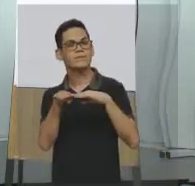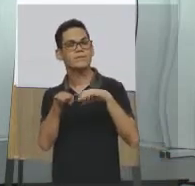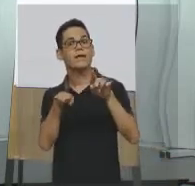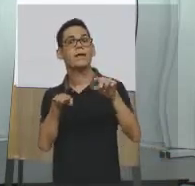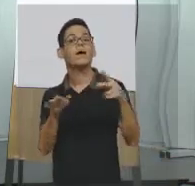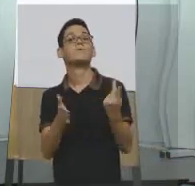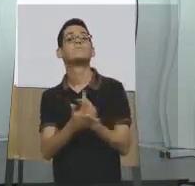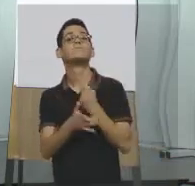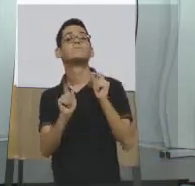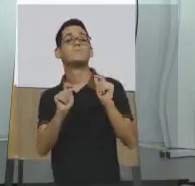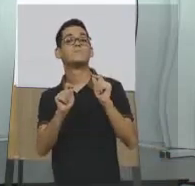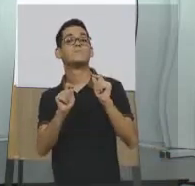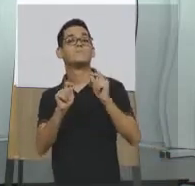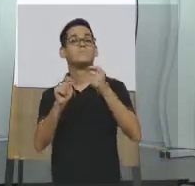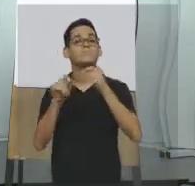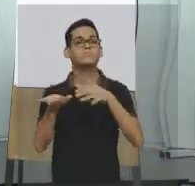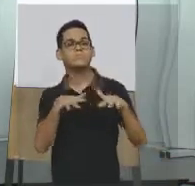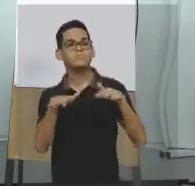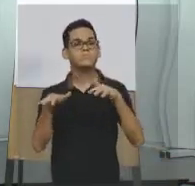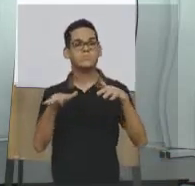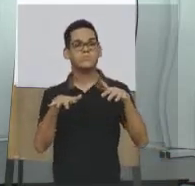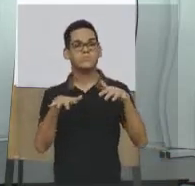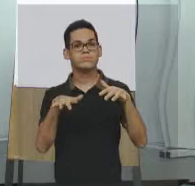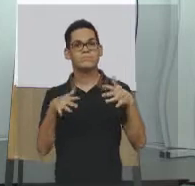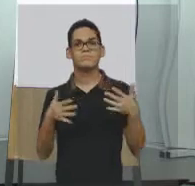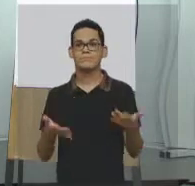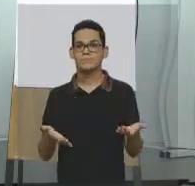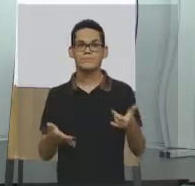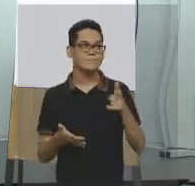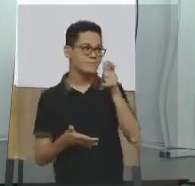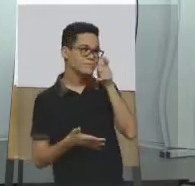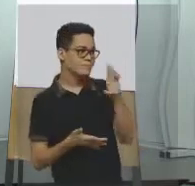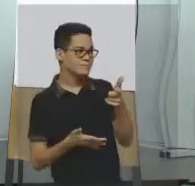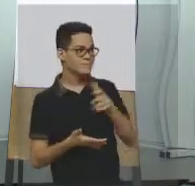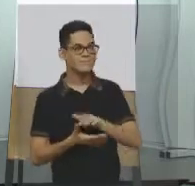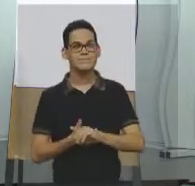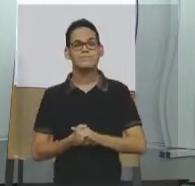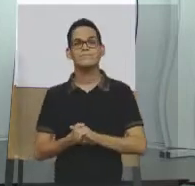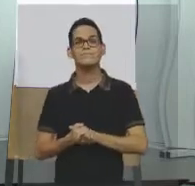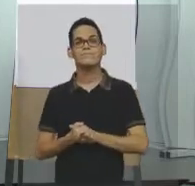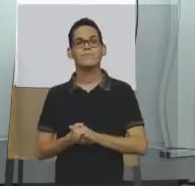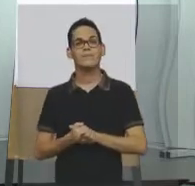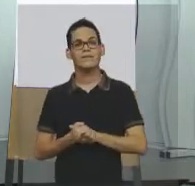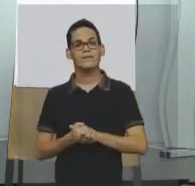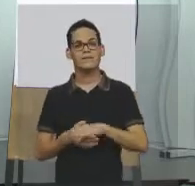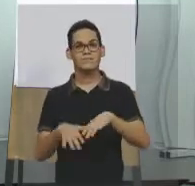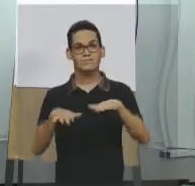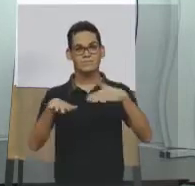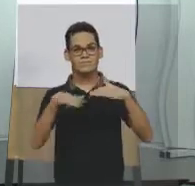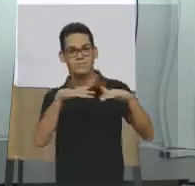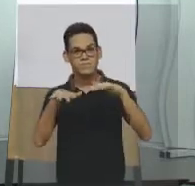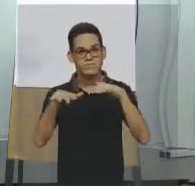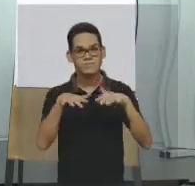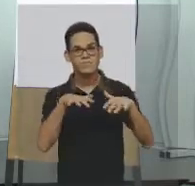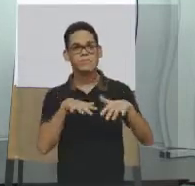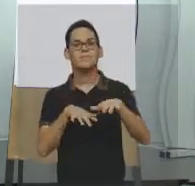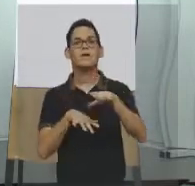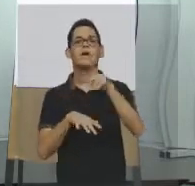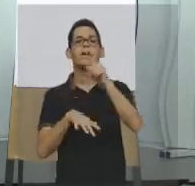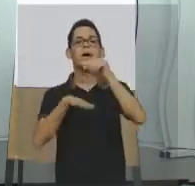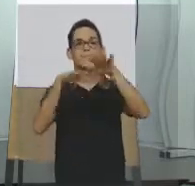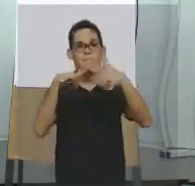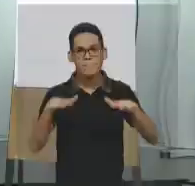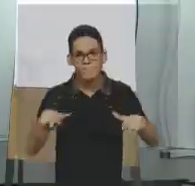provocar terremotos. É algo interessante, não é, Daniela? A origem de terremotos, a origem de